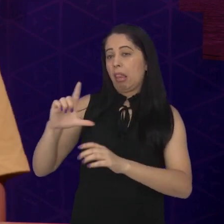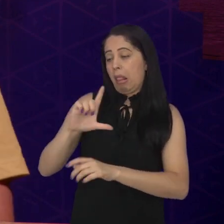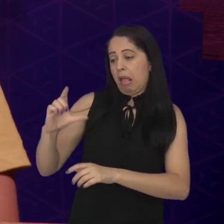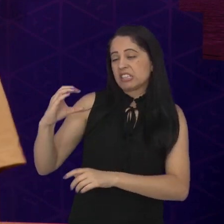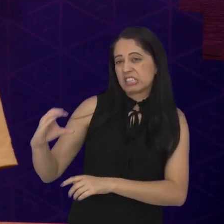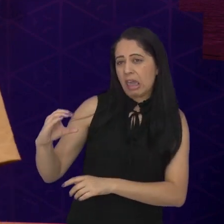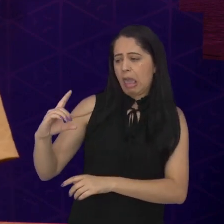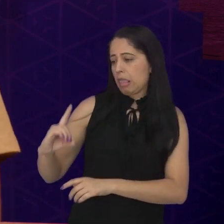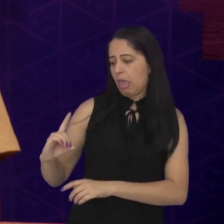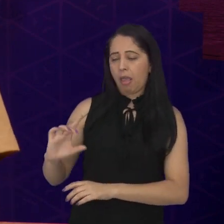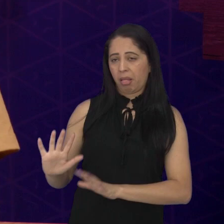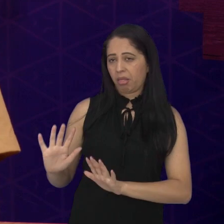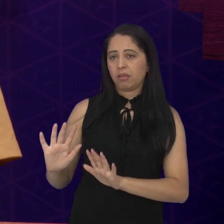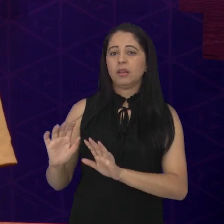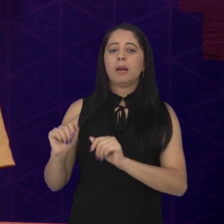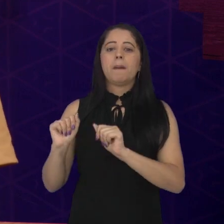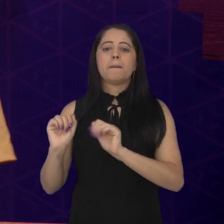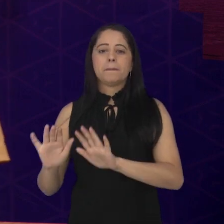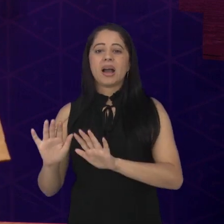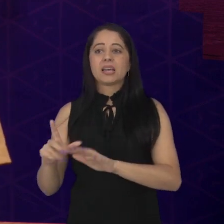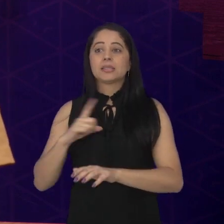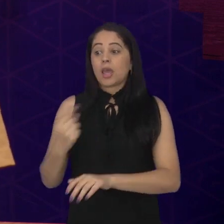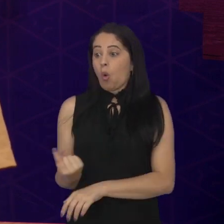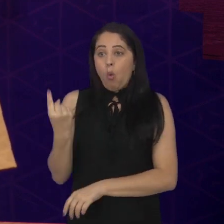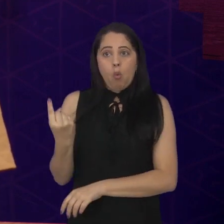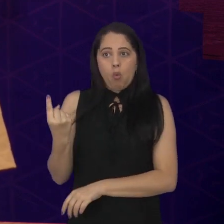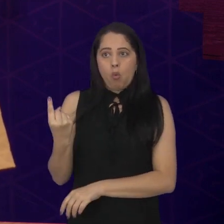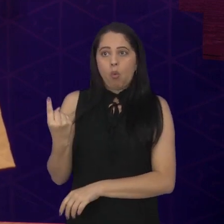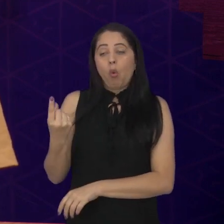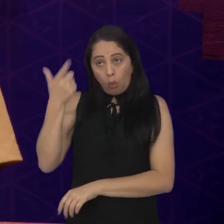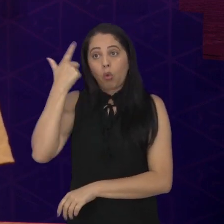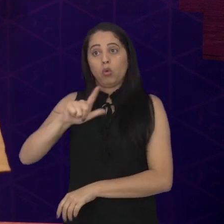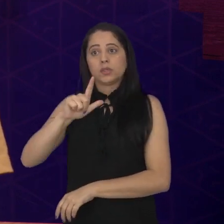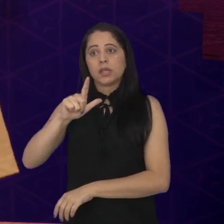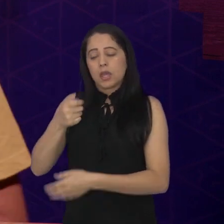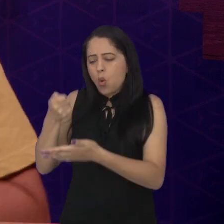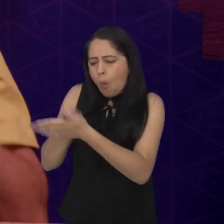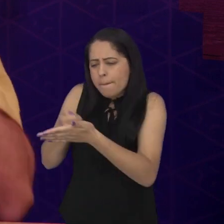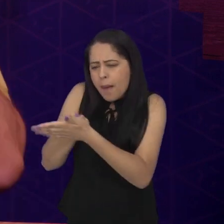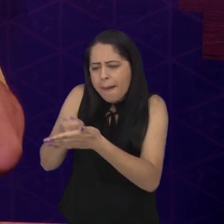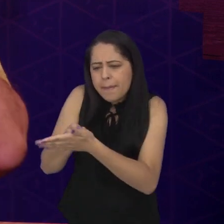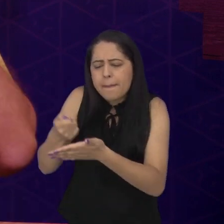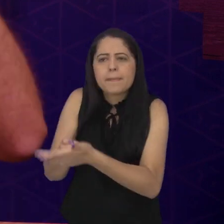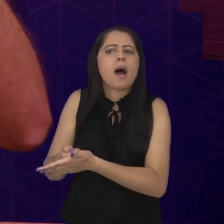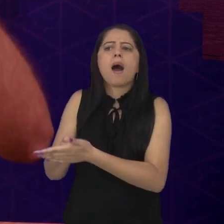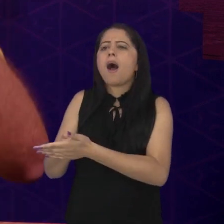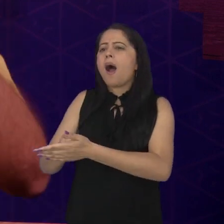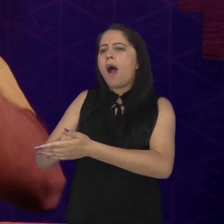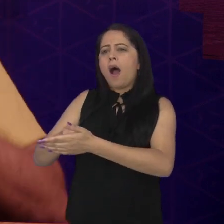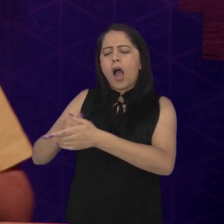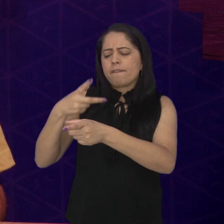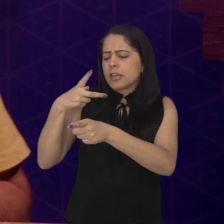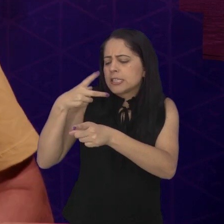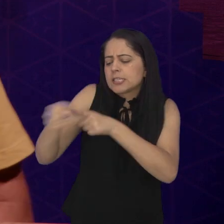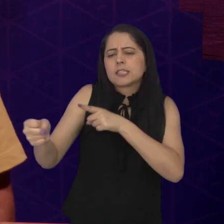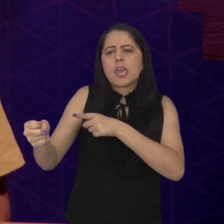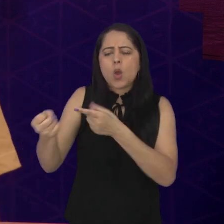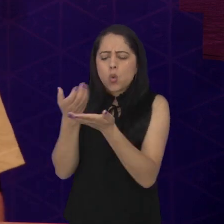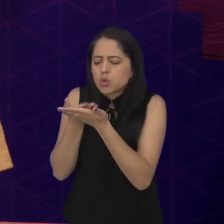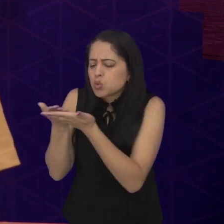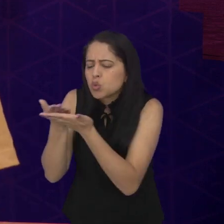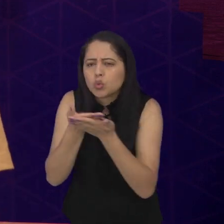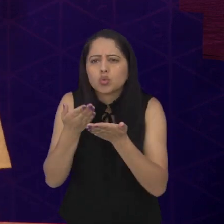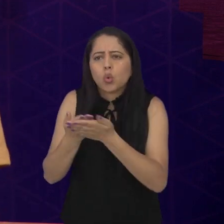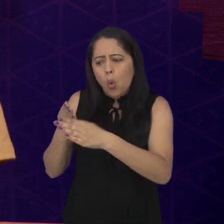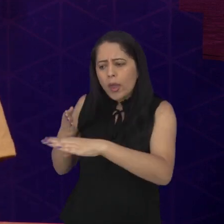E, e aí tem uma pessoa que consegue furar a bolha, né? Algum jovem que consegue estudar